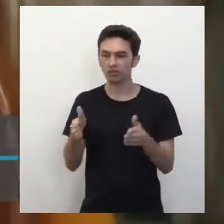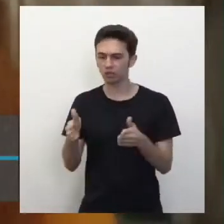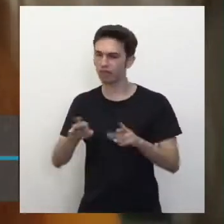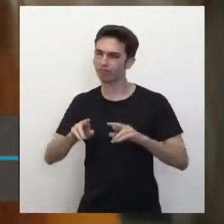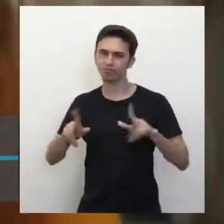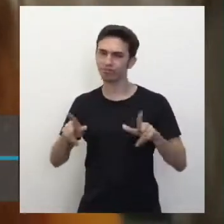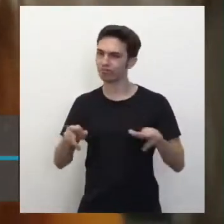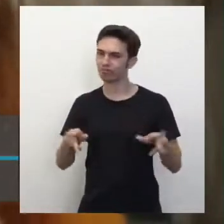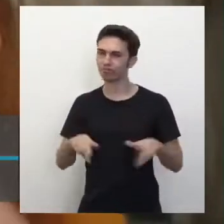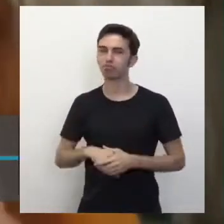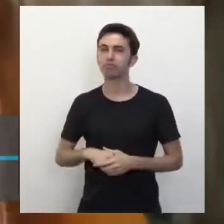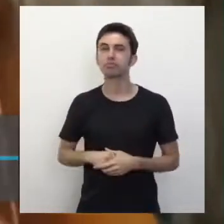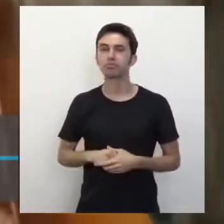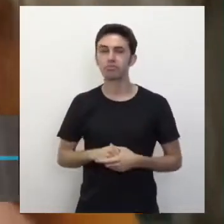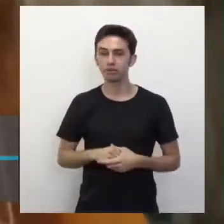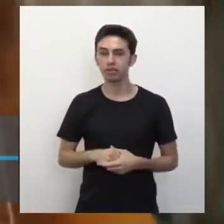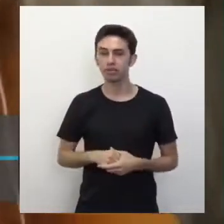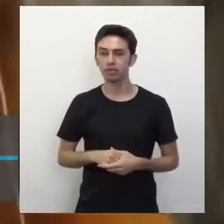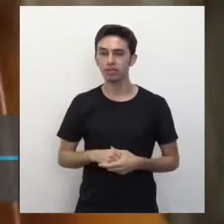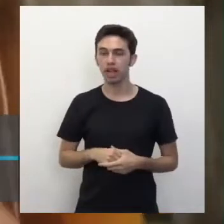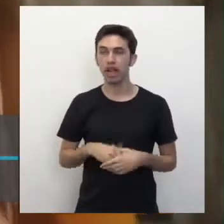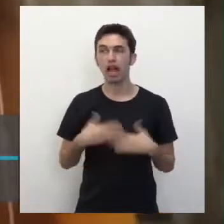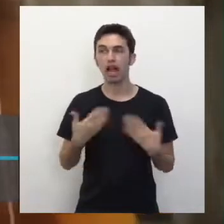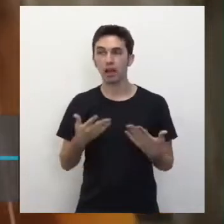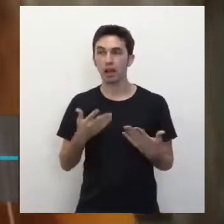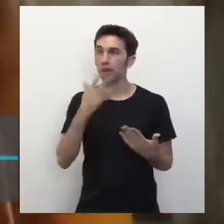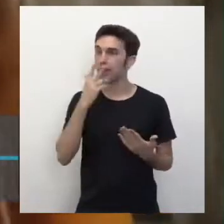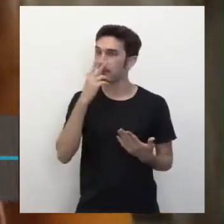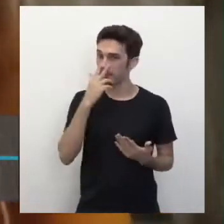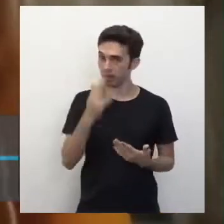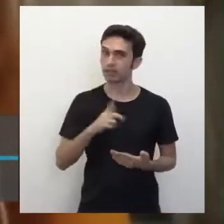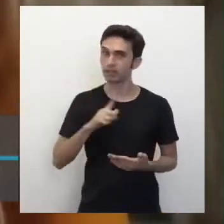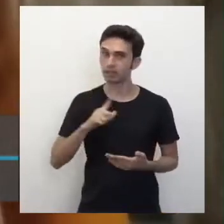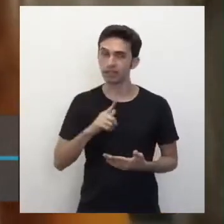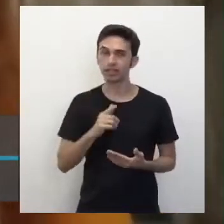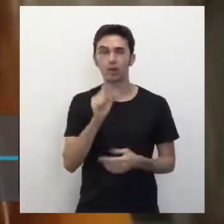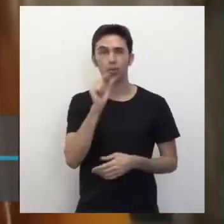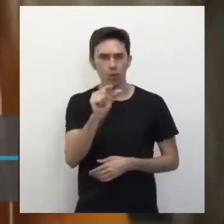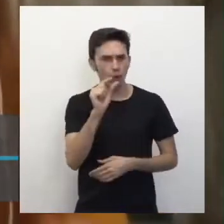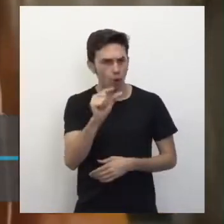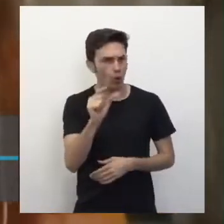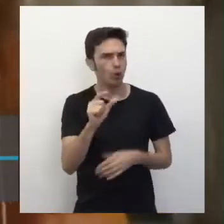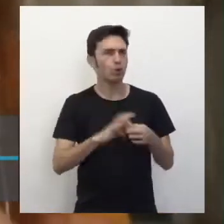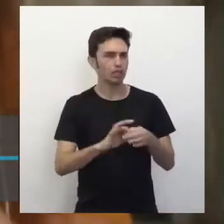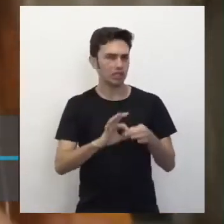eu tenho algum grau de liberdade